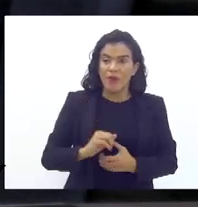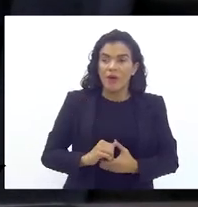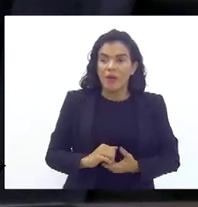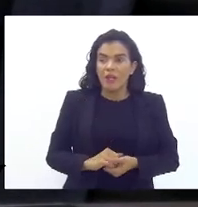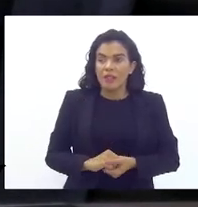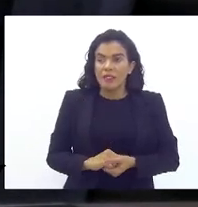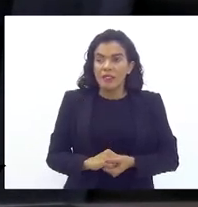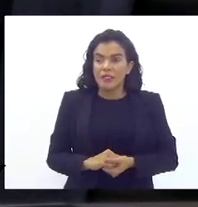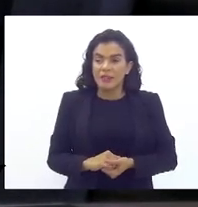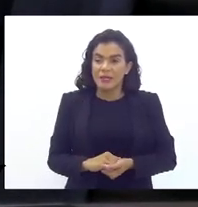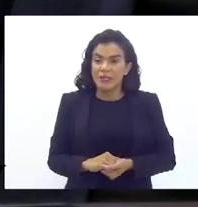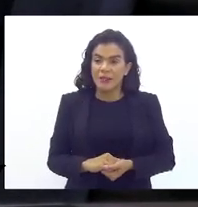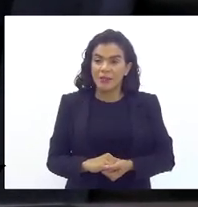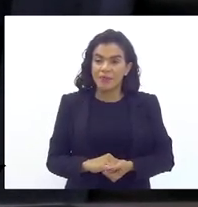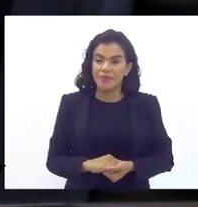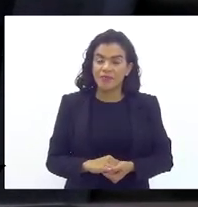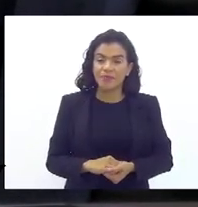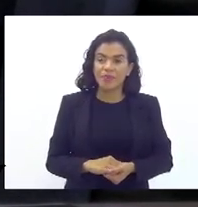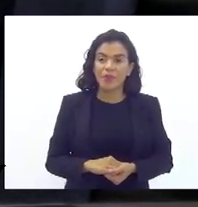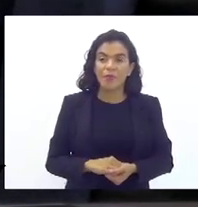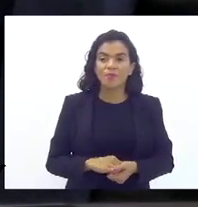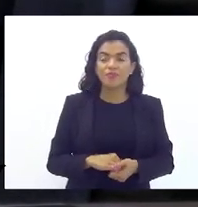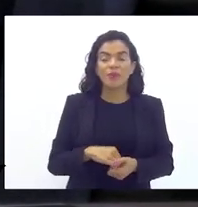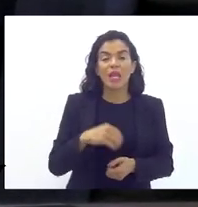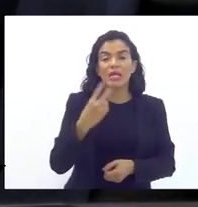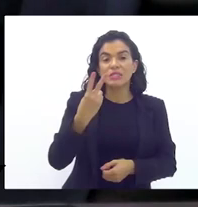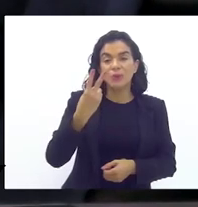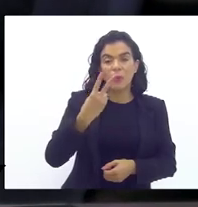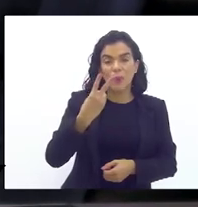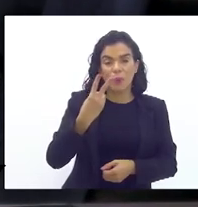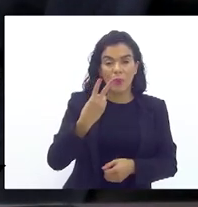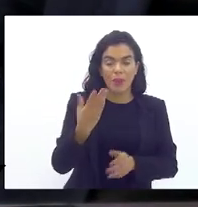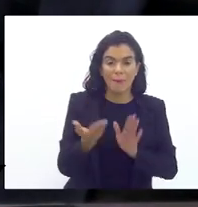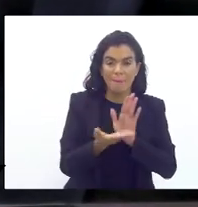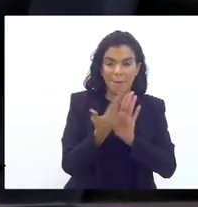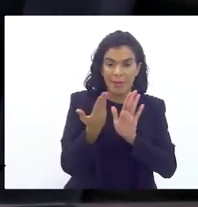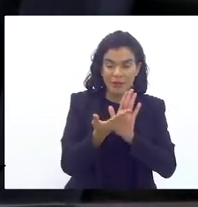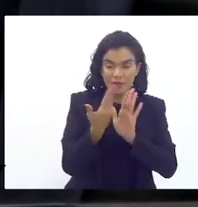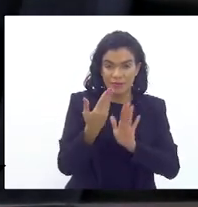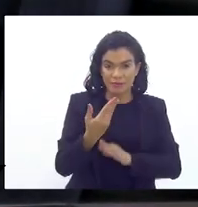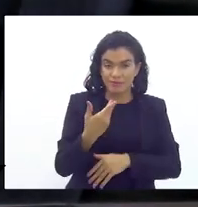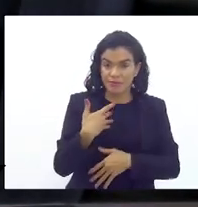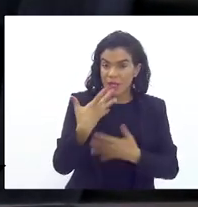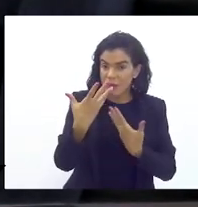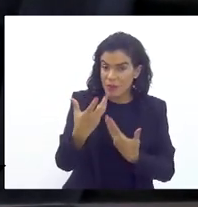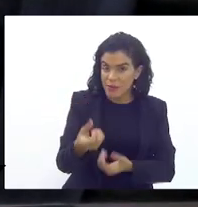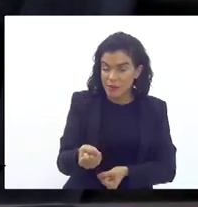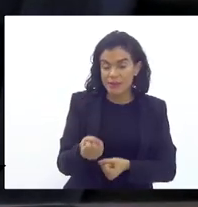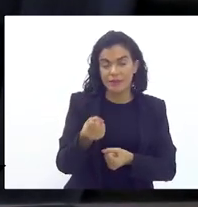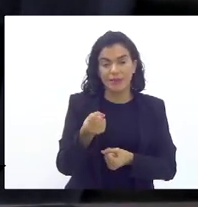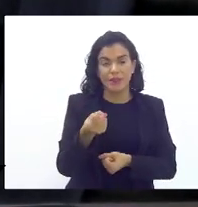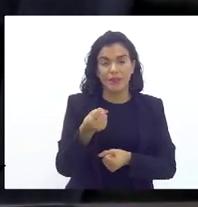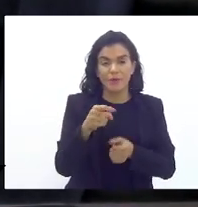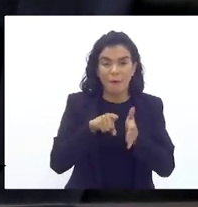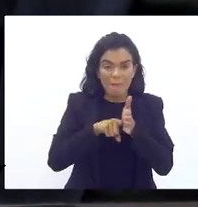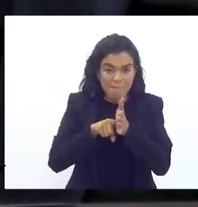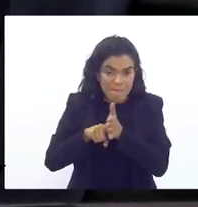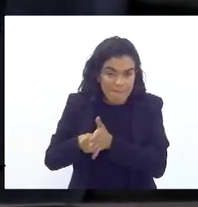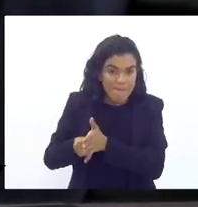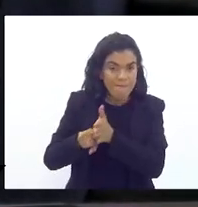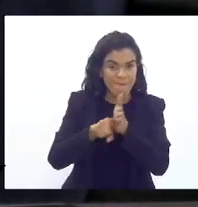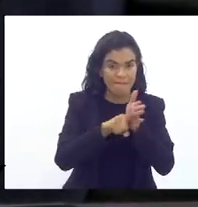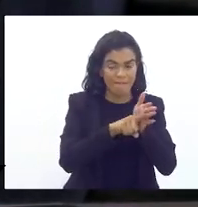né mas eu considerando na segunda página do terceiro considerando que levantamento feito